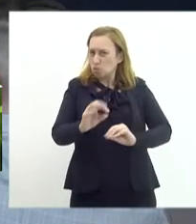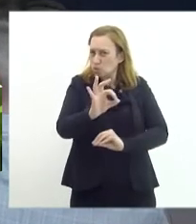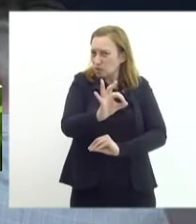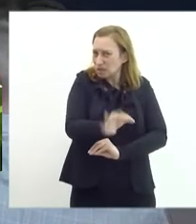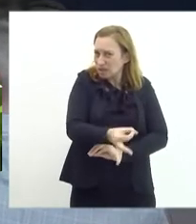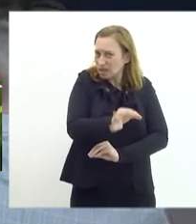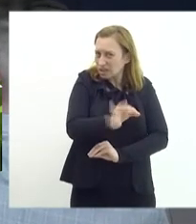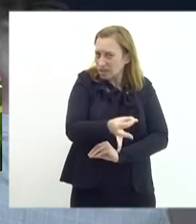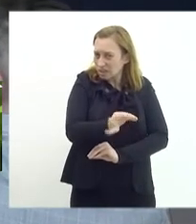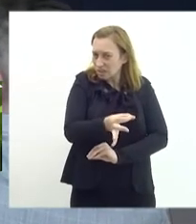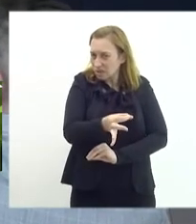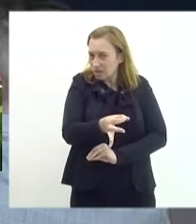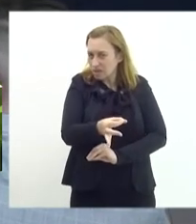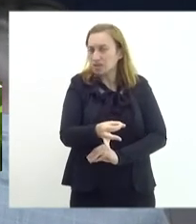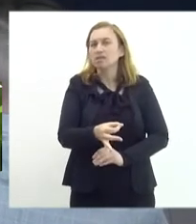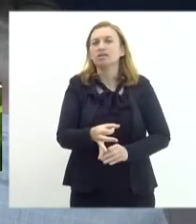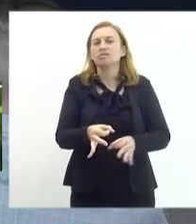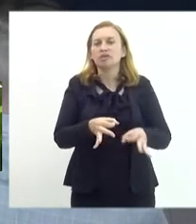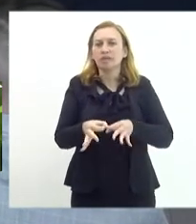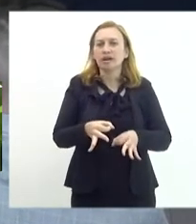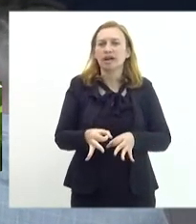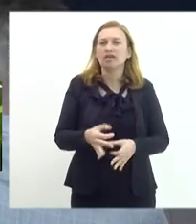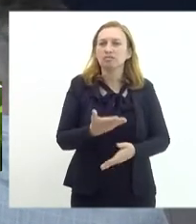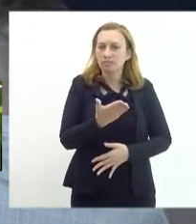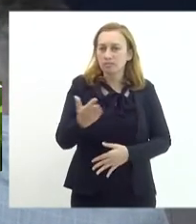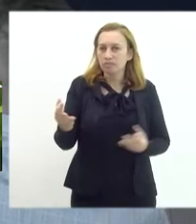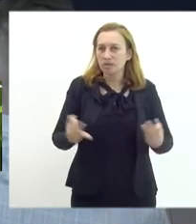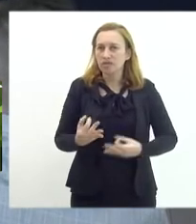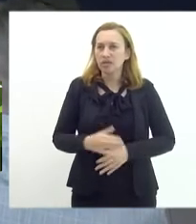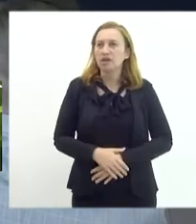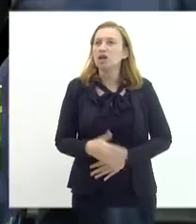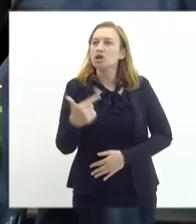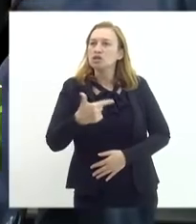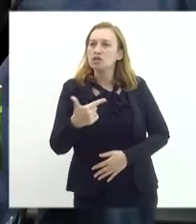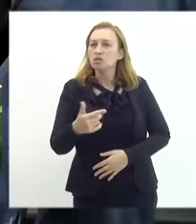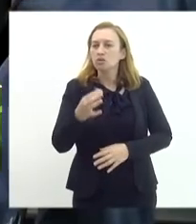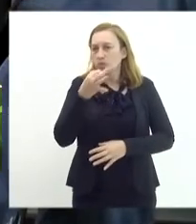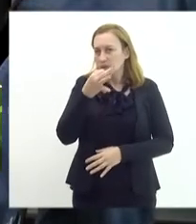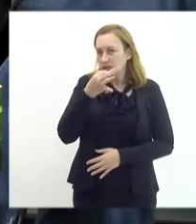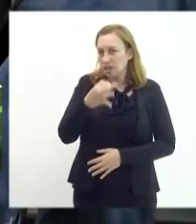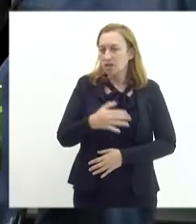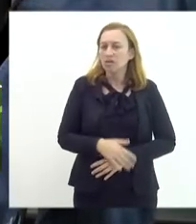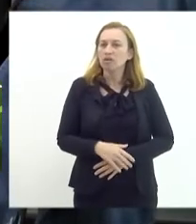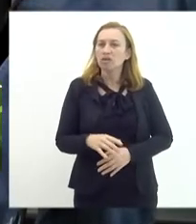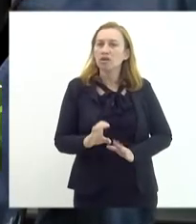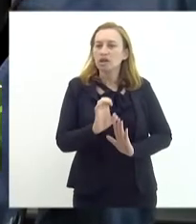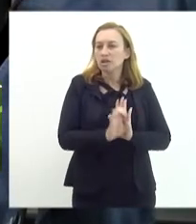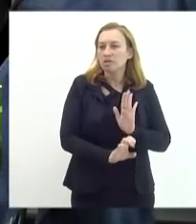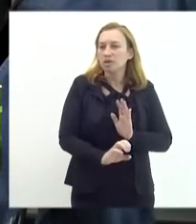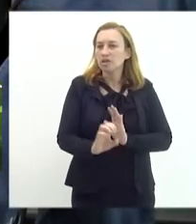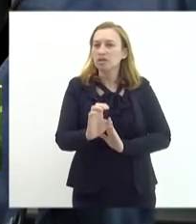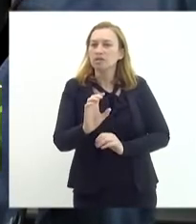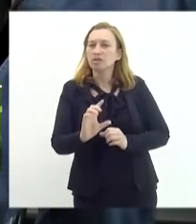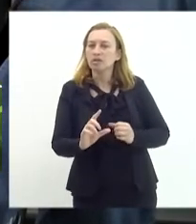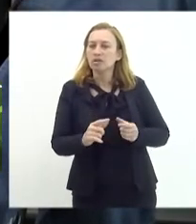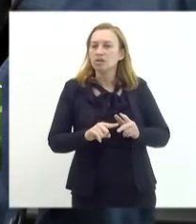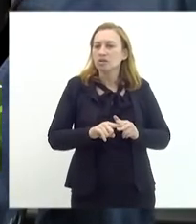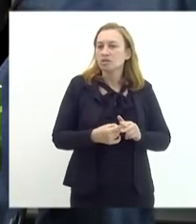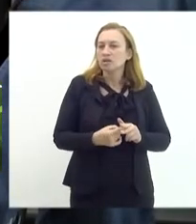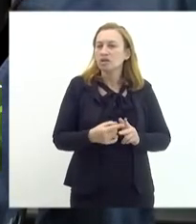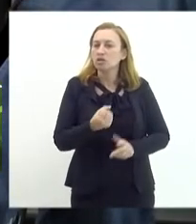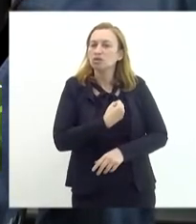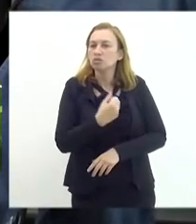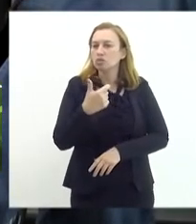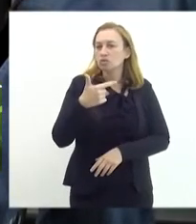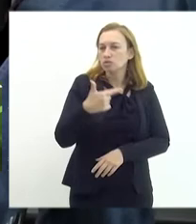devidamente concatenado. É. Perfeito. Boa sugestão. Uma segunda sugestão seria na modificativa número 2, quando faz menção à